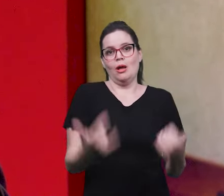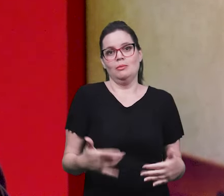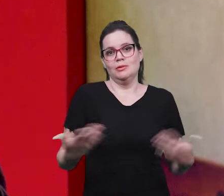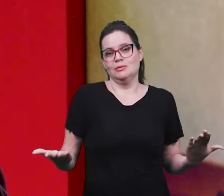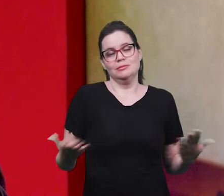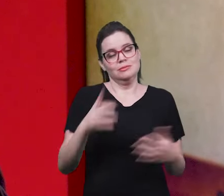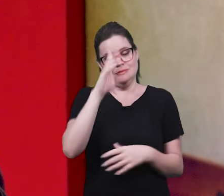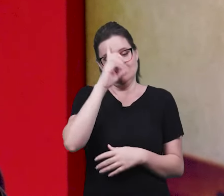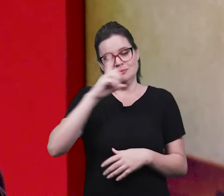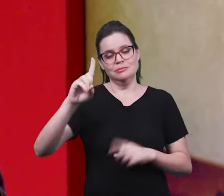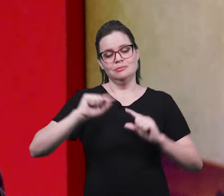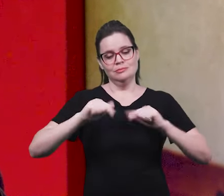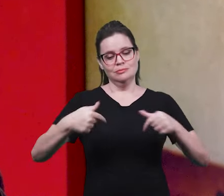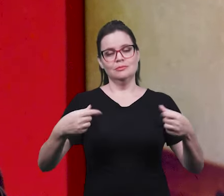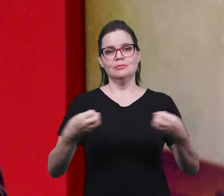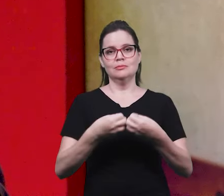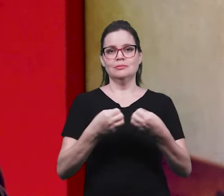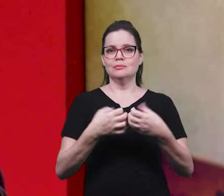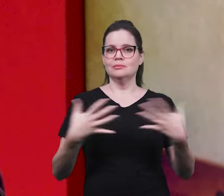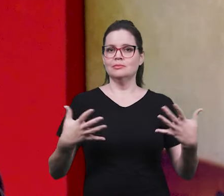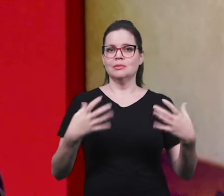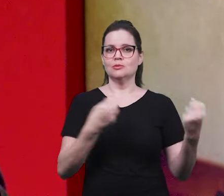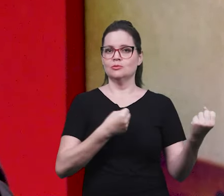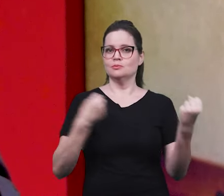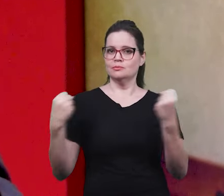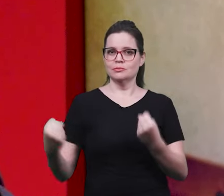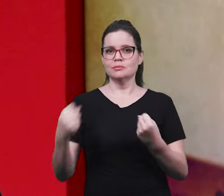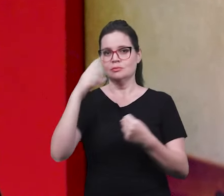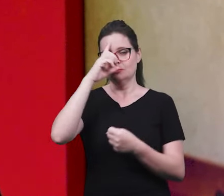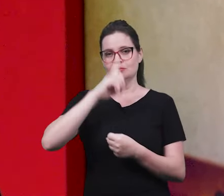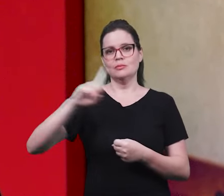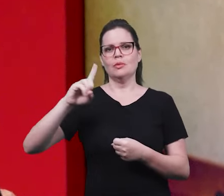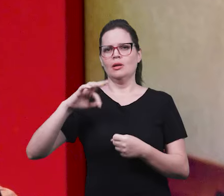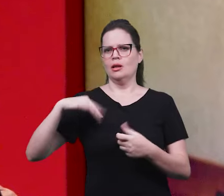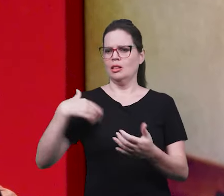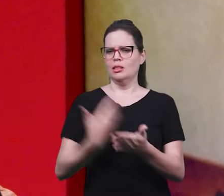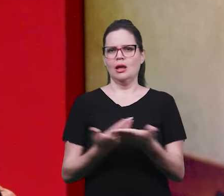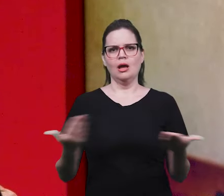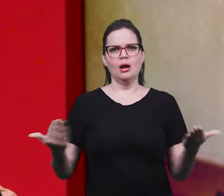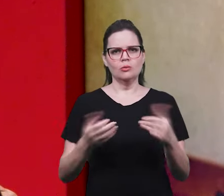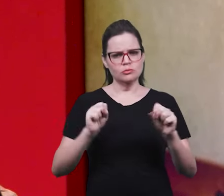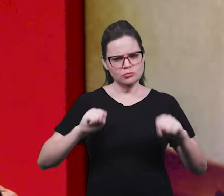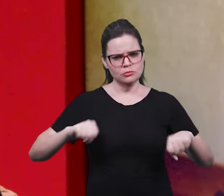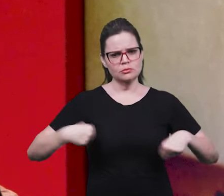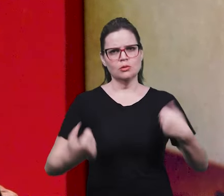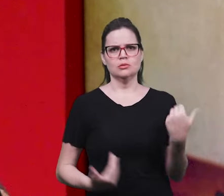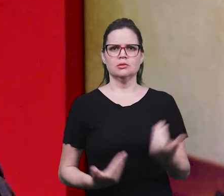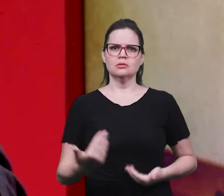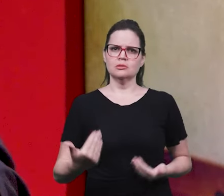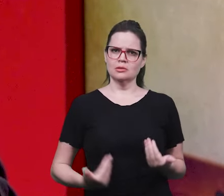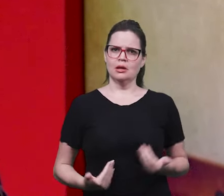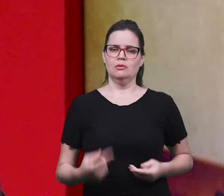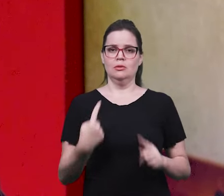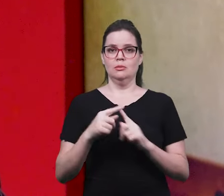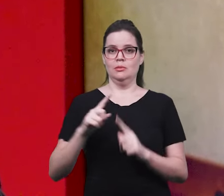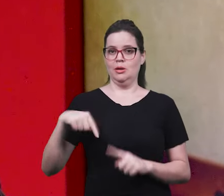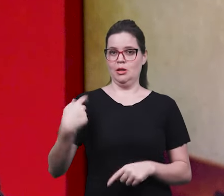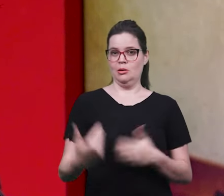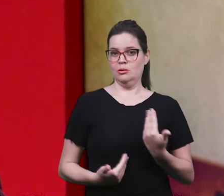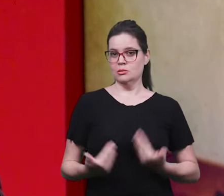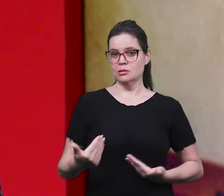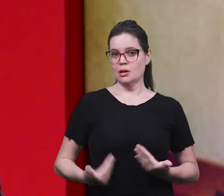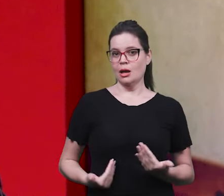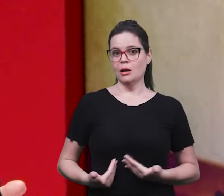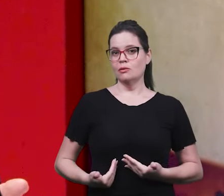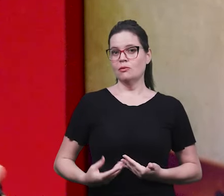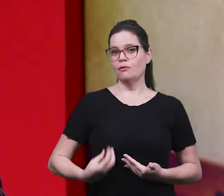operar milagres, de fazer maravilhas, isso é o que sustenta a igreja até hoje aqui, porque a igreja, nós como servos de Deus,